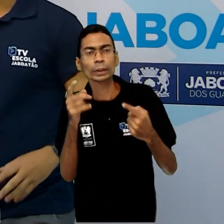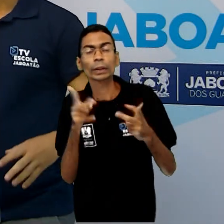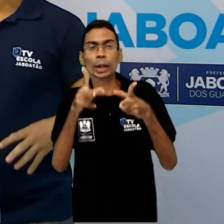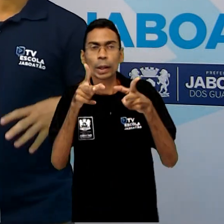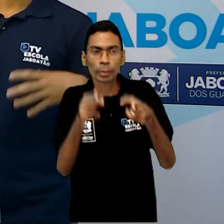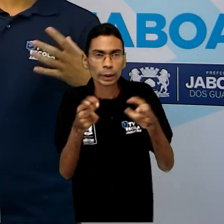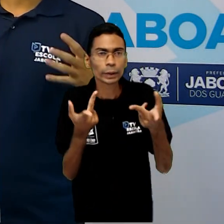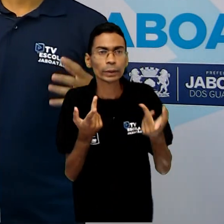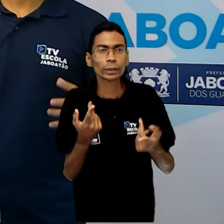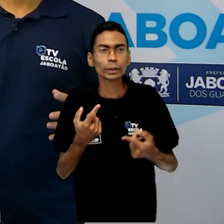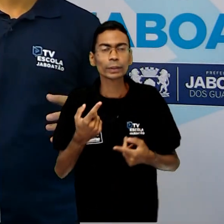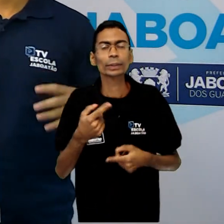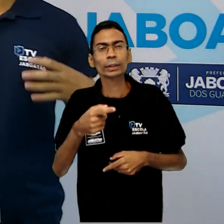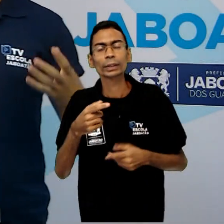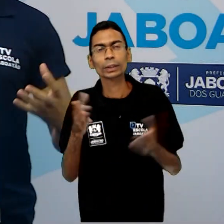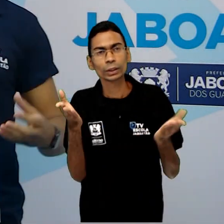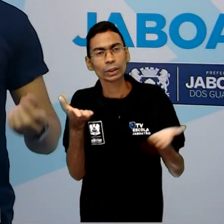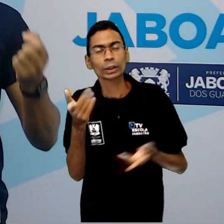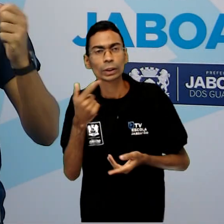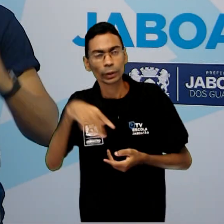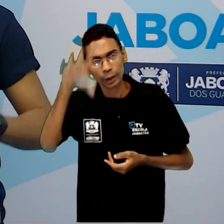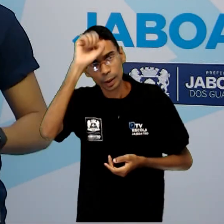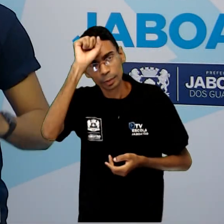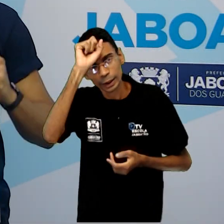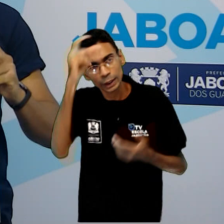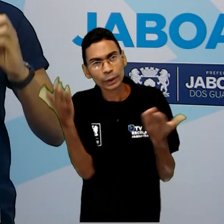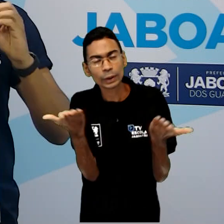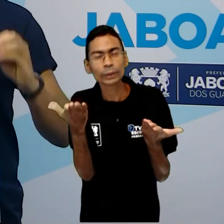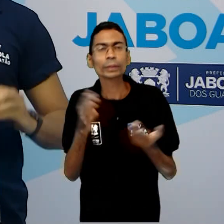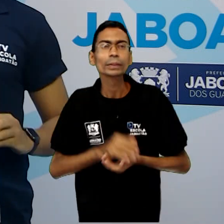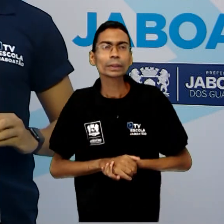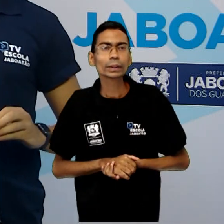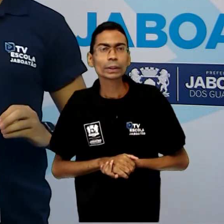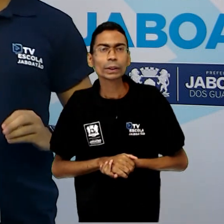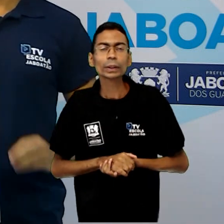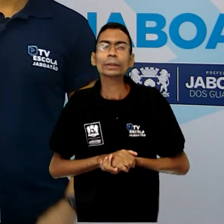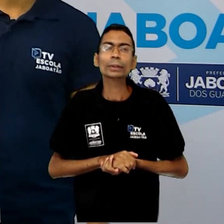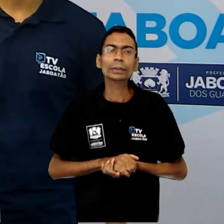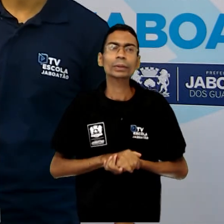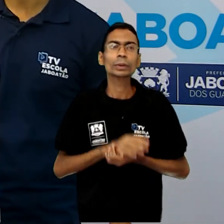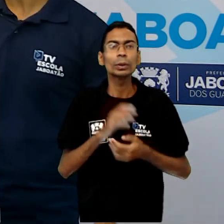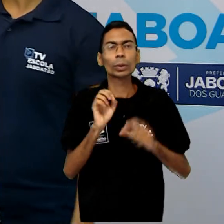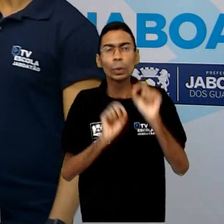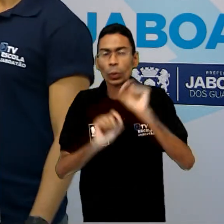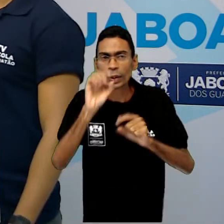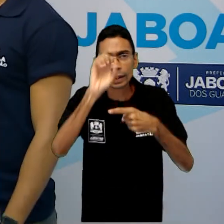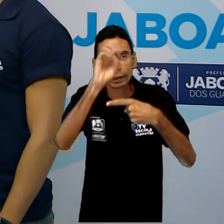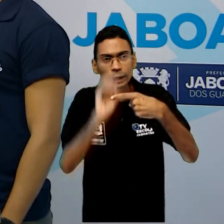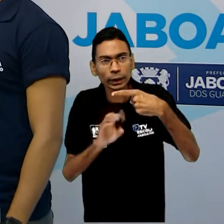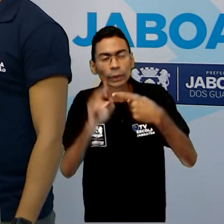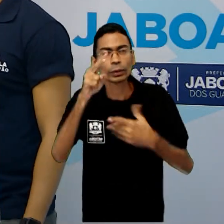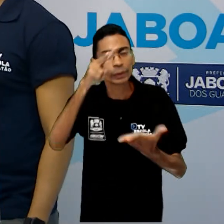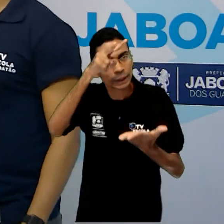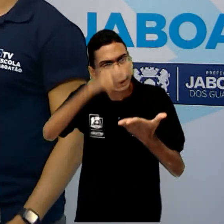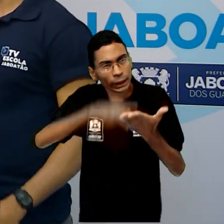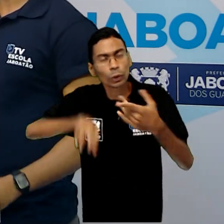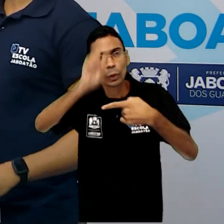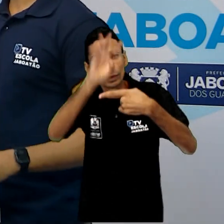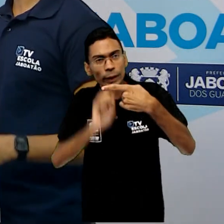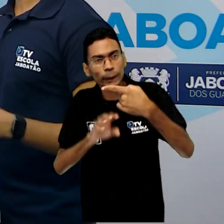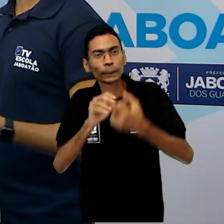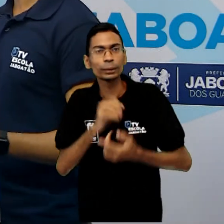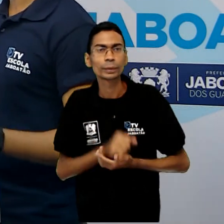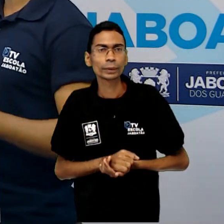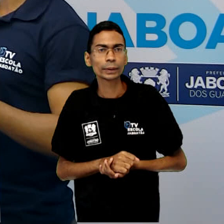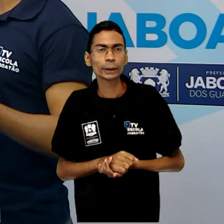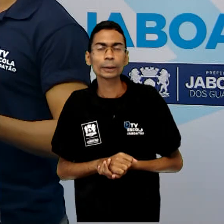que a gente aprendeu o conceito de fração, vamos agora aprender leitura de frações. Na fração, o numerador deve